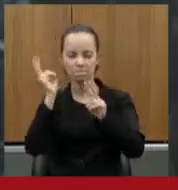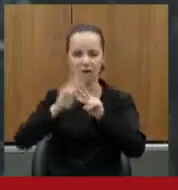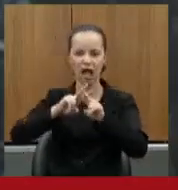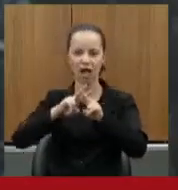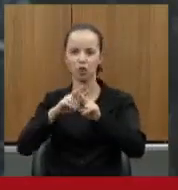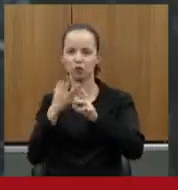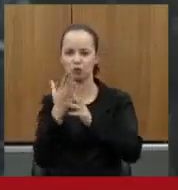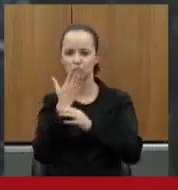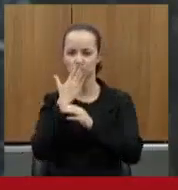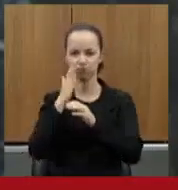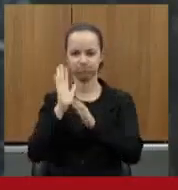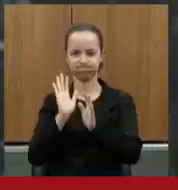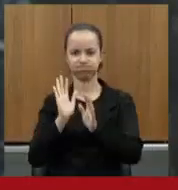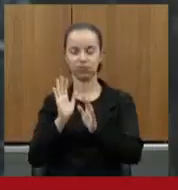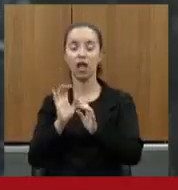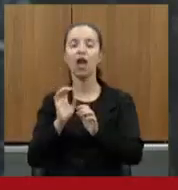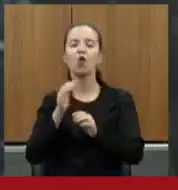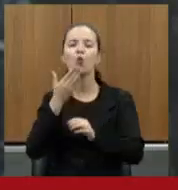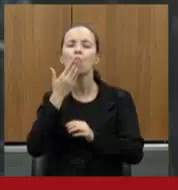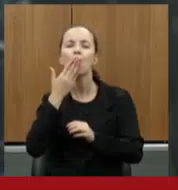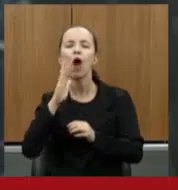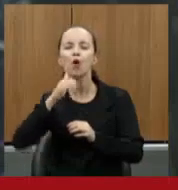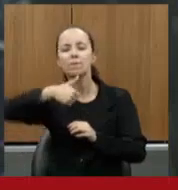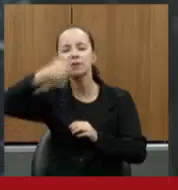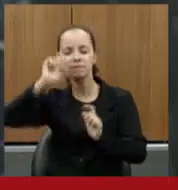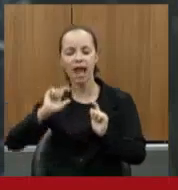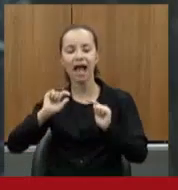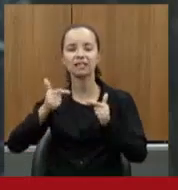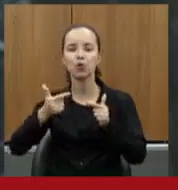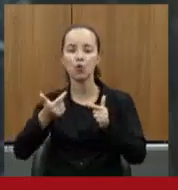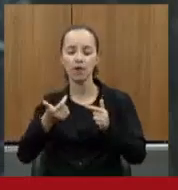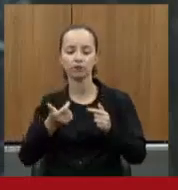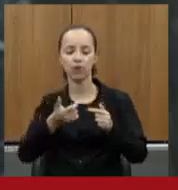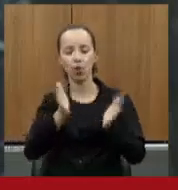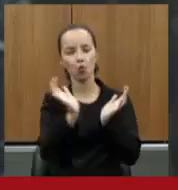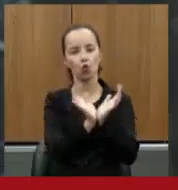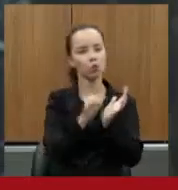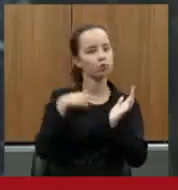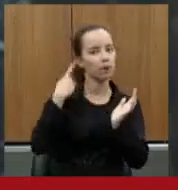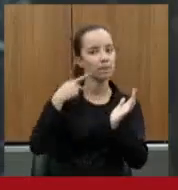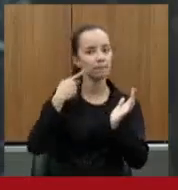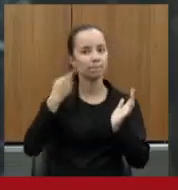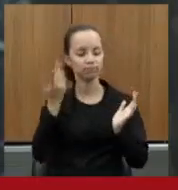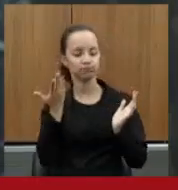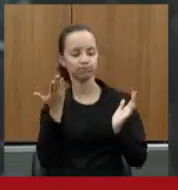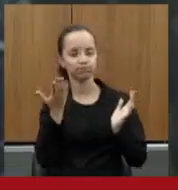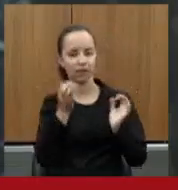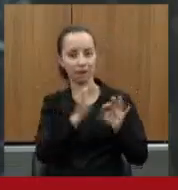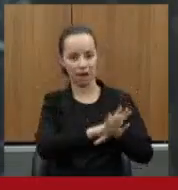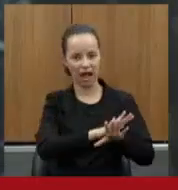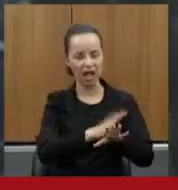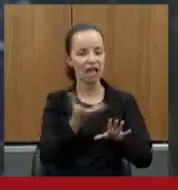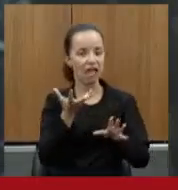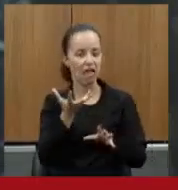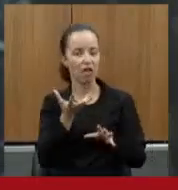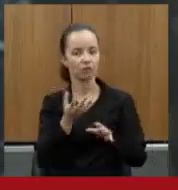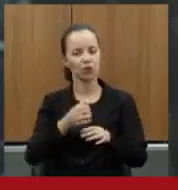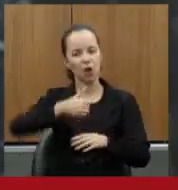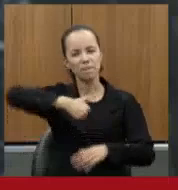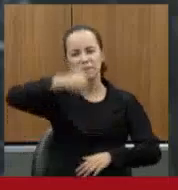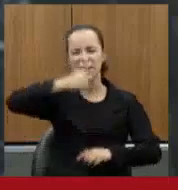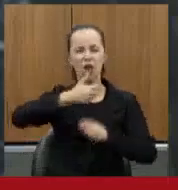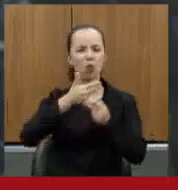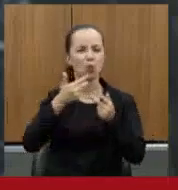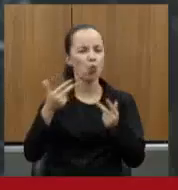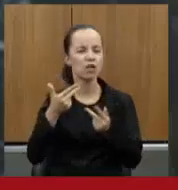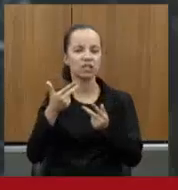providência? Fechar o parlamento. Todas. Não existe ditadura que convive com o parlamento. A primeira providência é